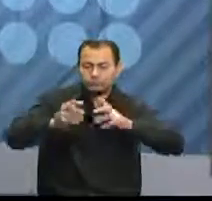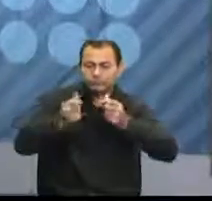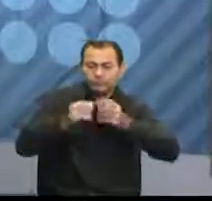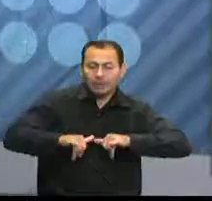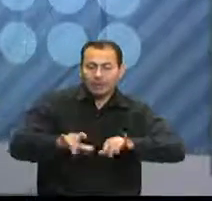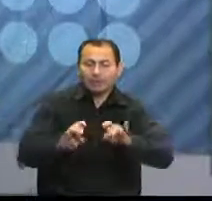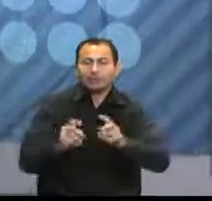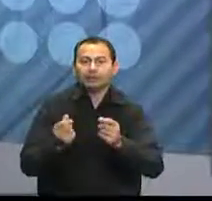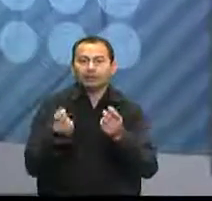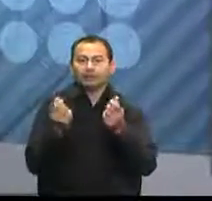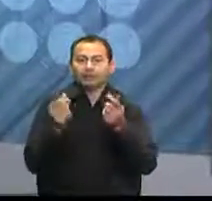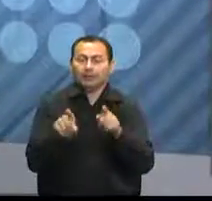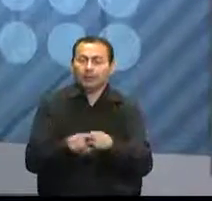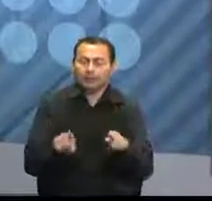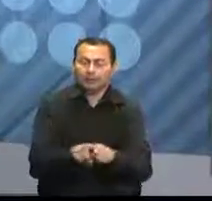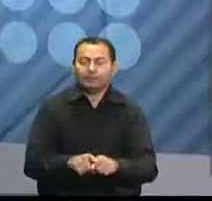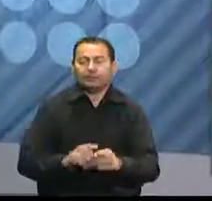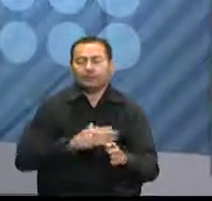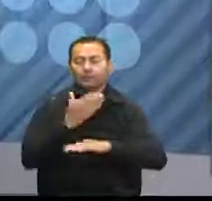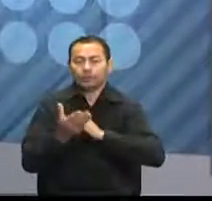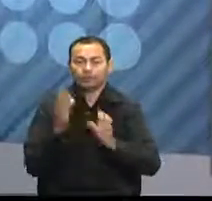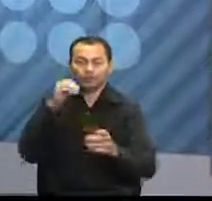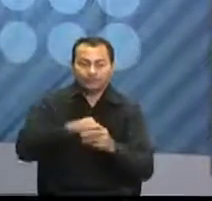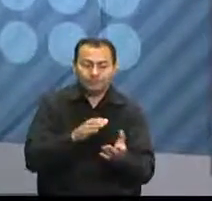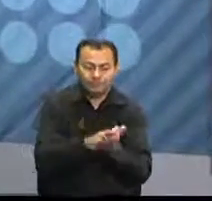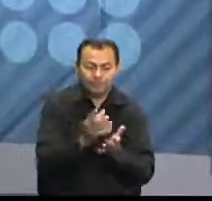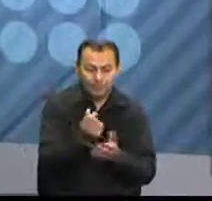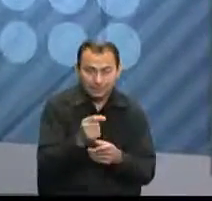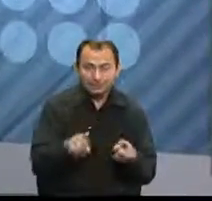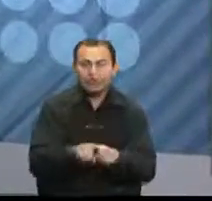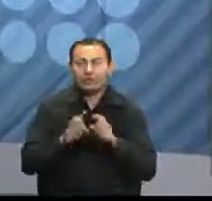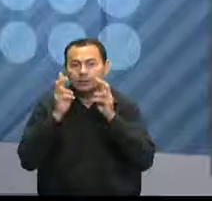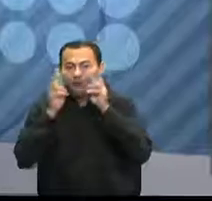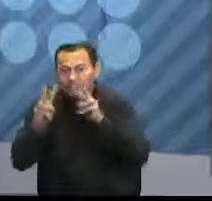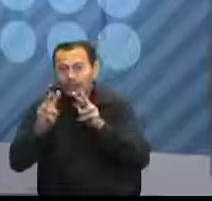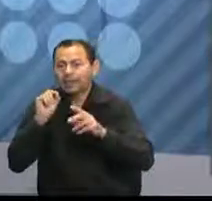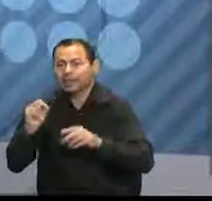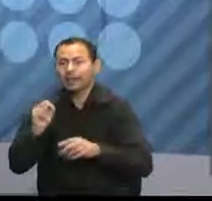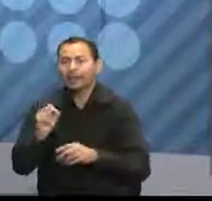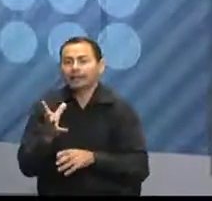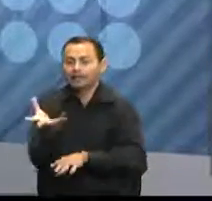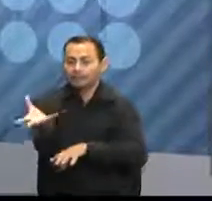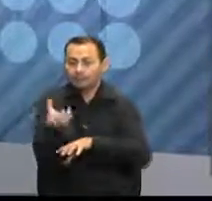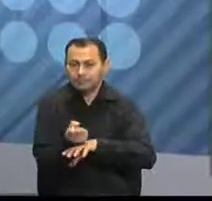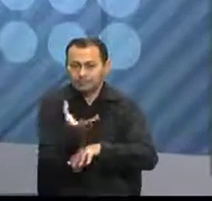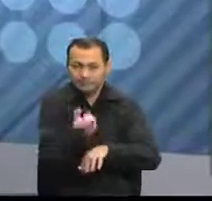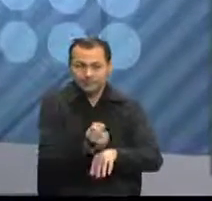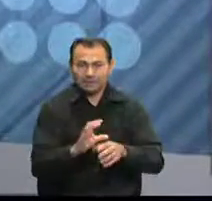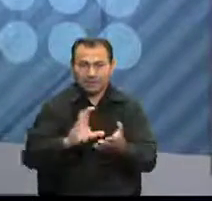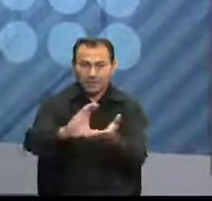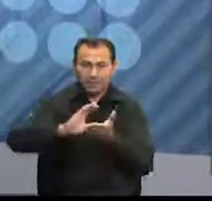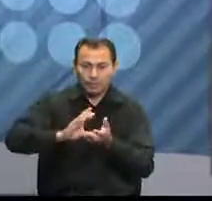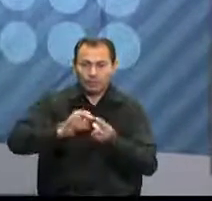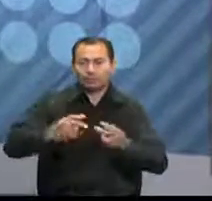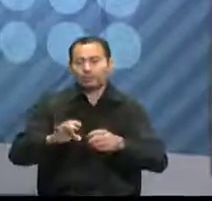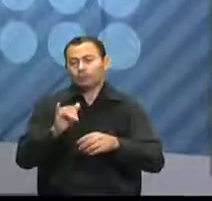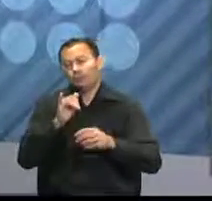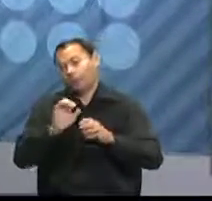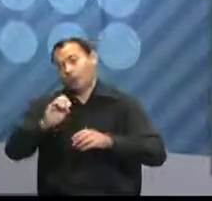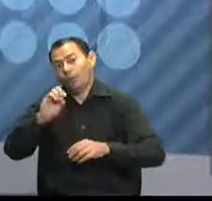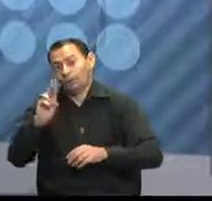neste mercado você vai poder analisar pelo lado de quem capta recursos ou seja as empresas